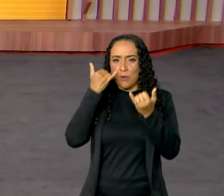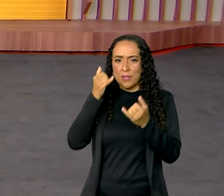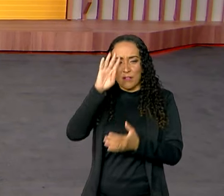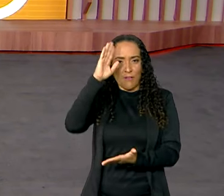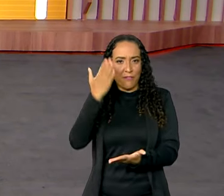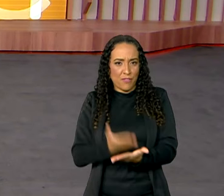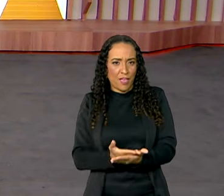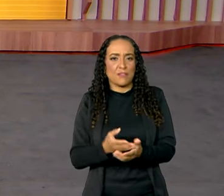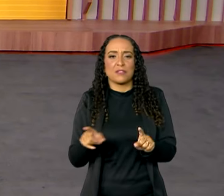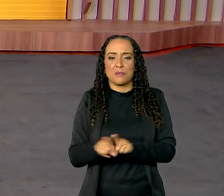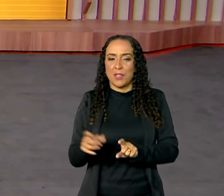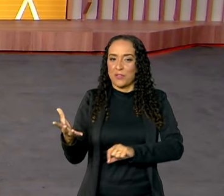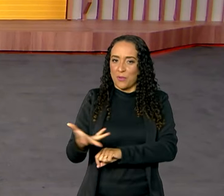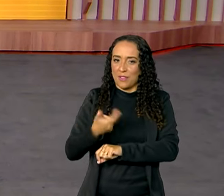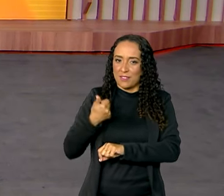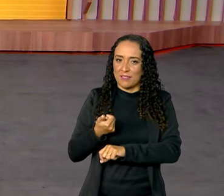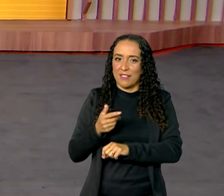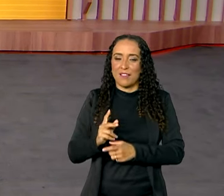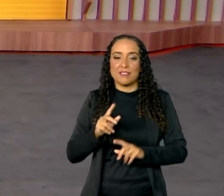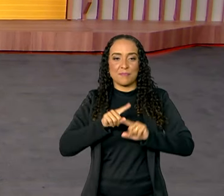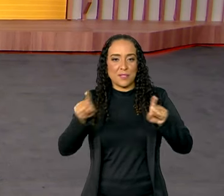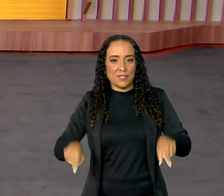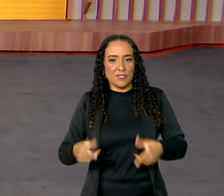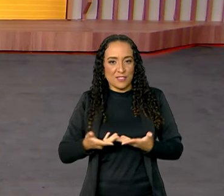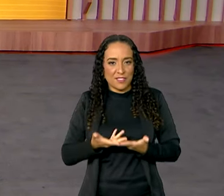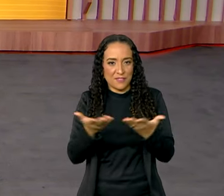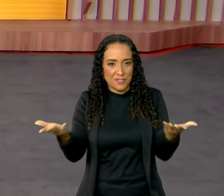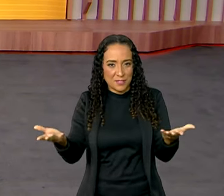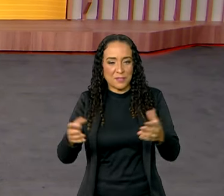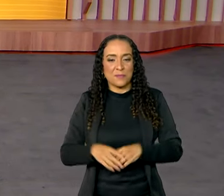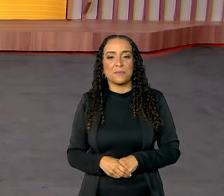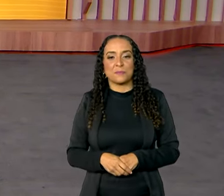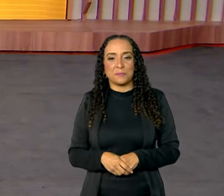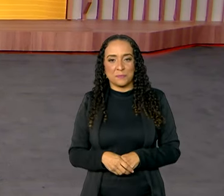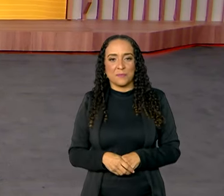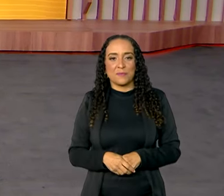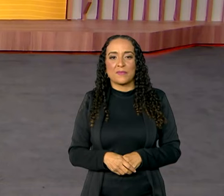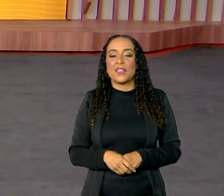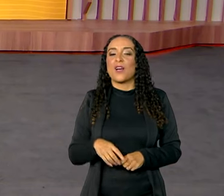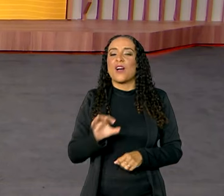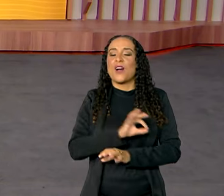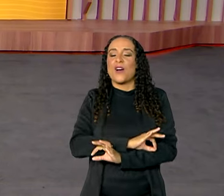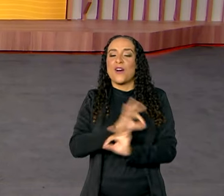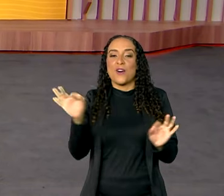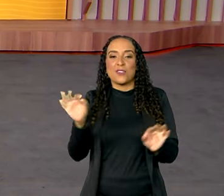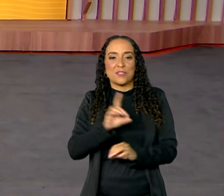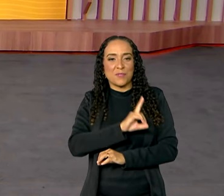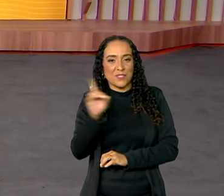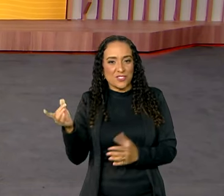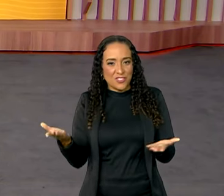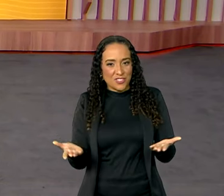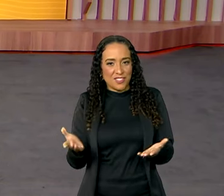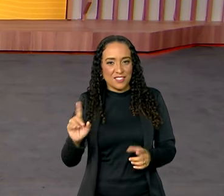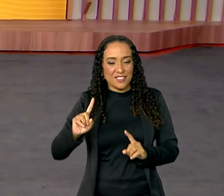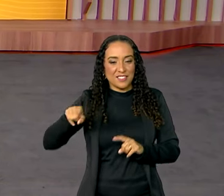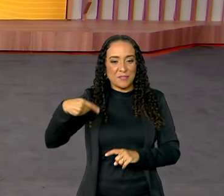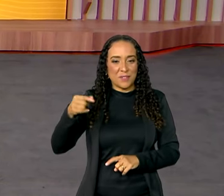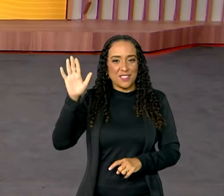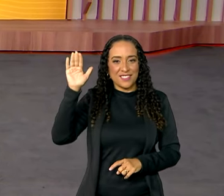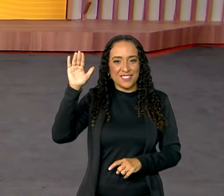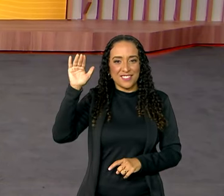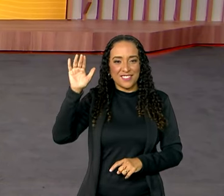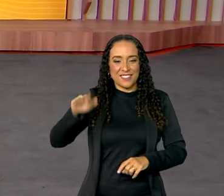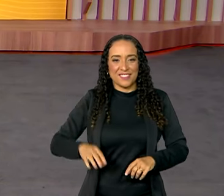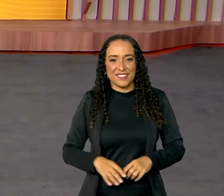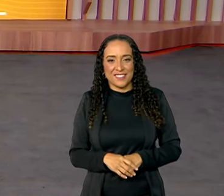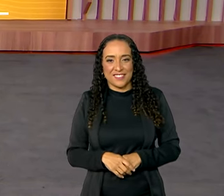confiável e de qualidade e prestação de serviço para você, cidadão. Um excelente dia para você e a gente se vê. Tchau!